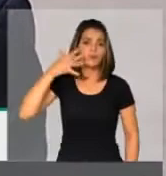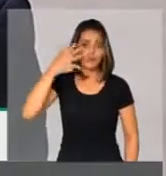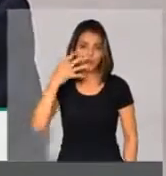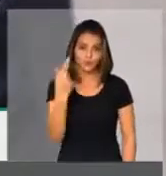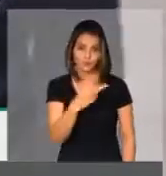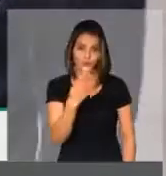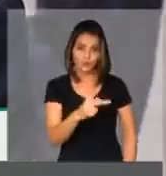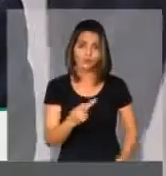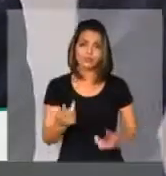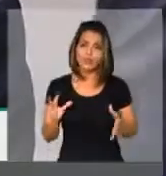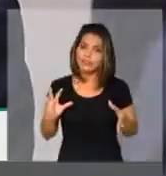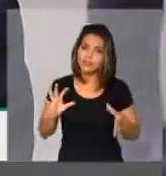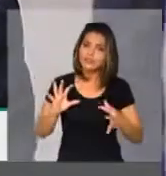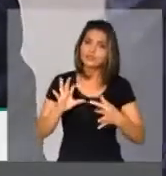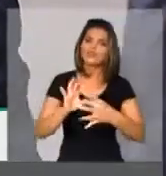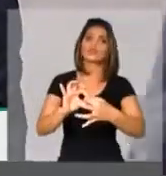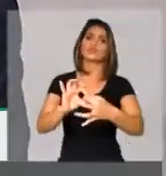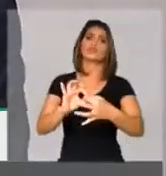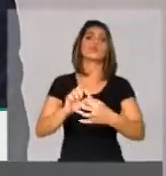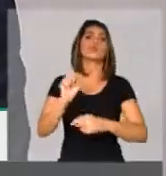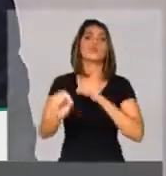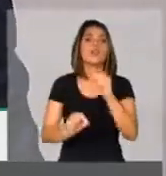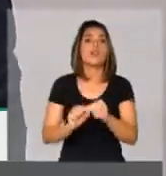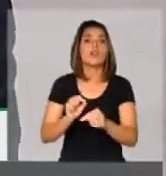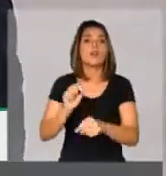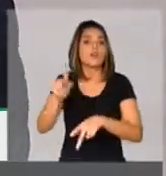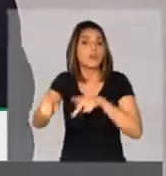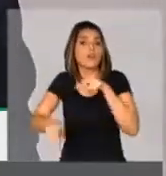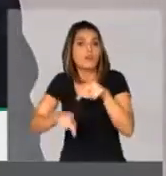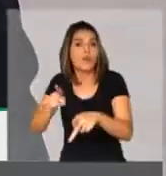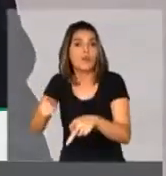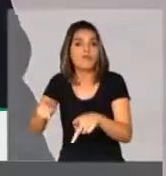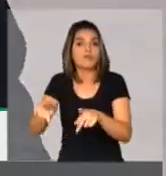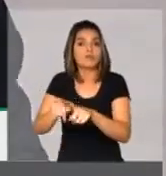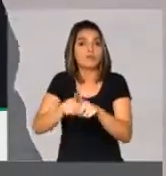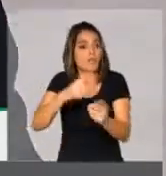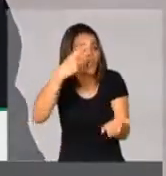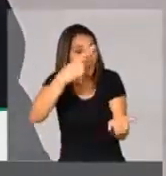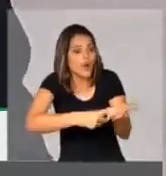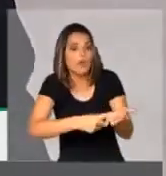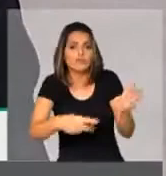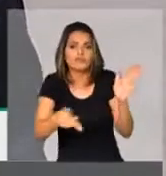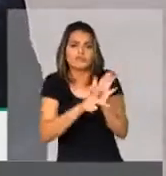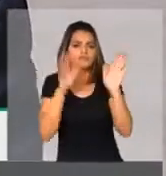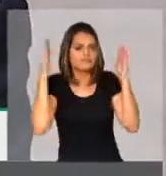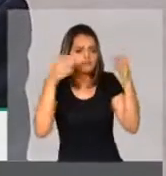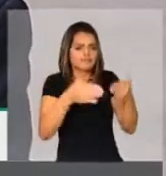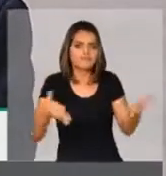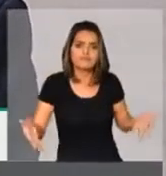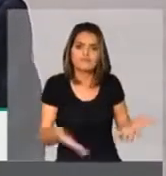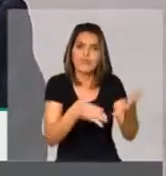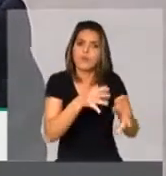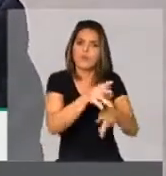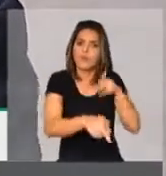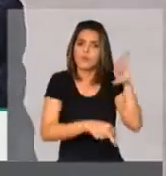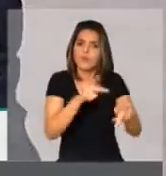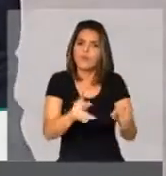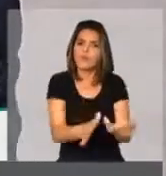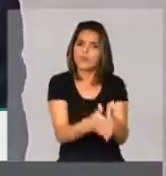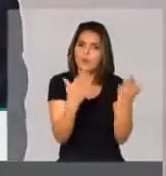de estar juntos, né, com aqueles que têm compromisso com os trabalhadores, com a população mais